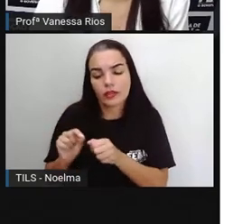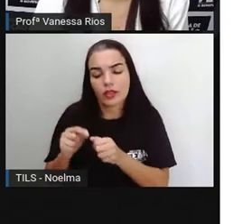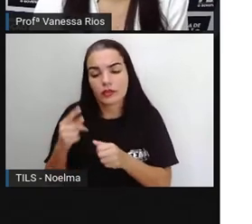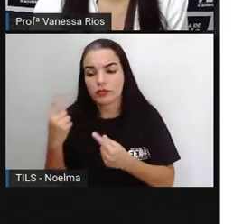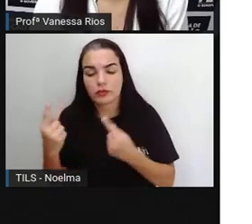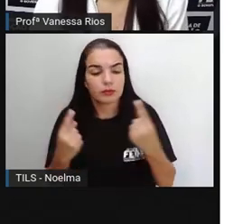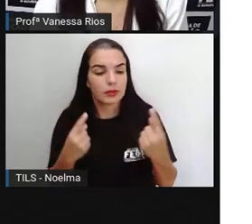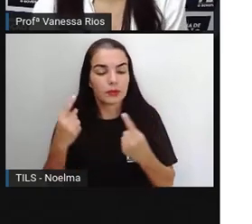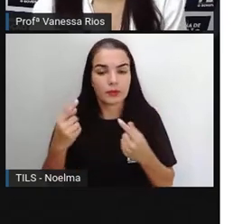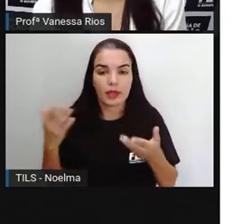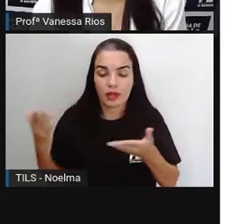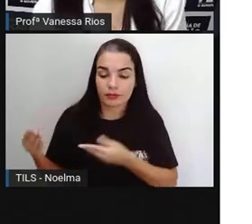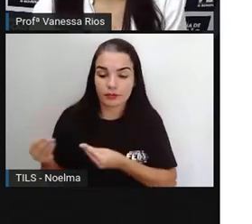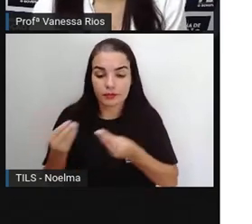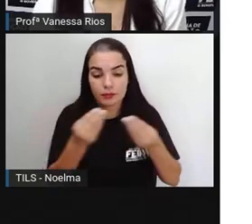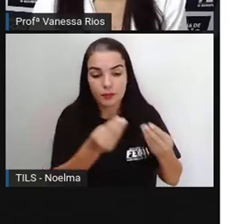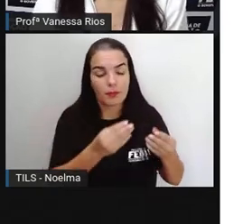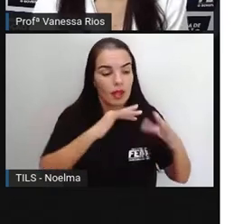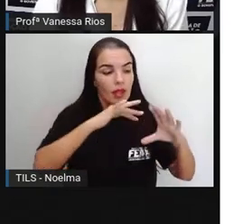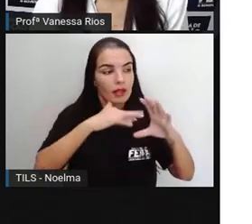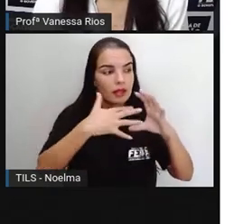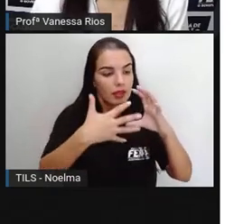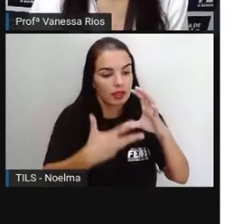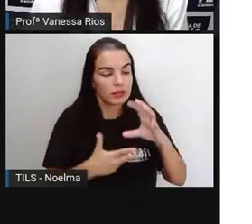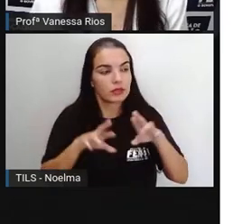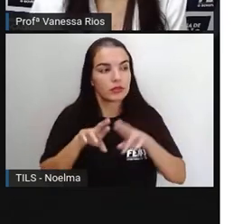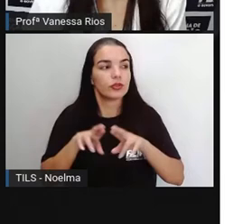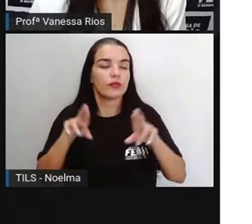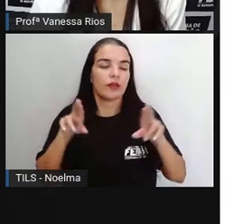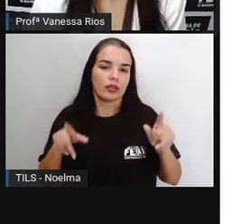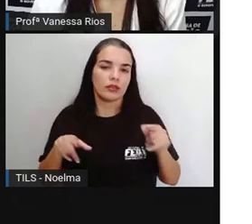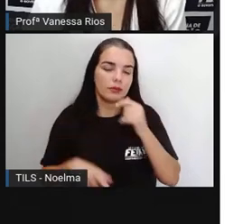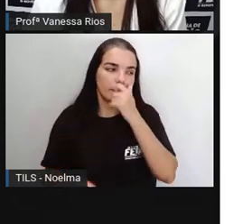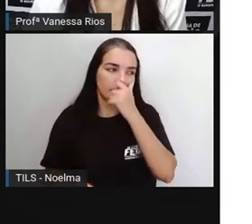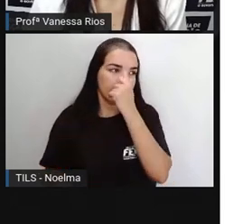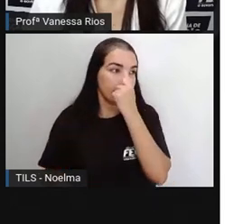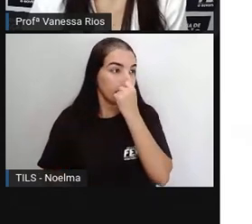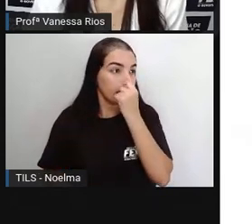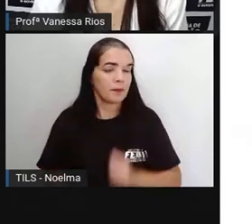e que trazem para eles características diferentes.